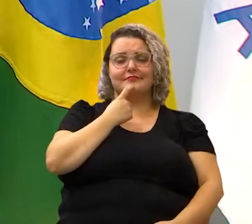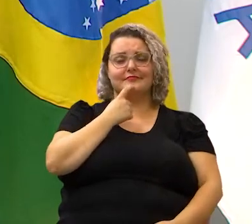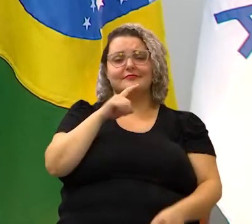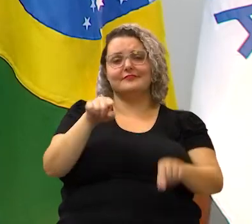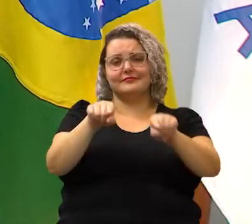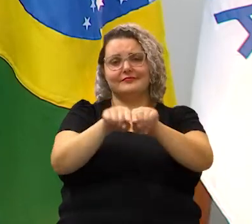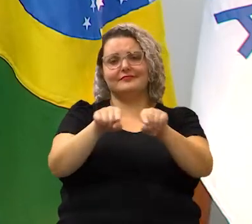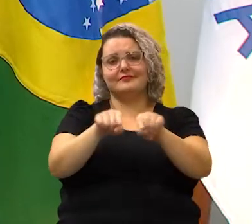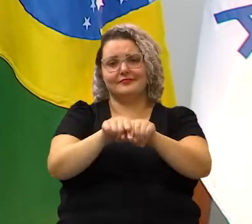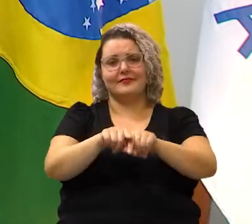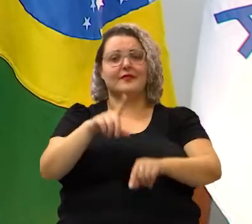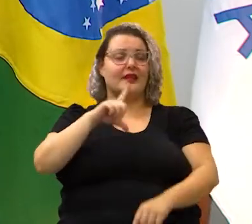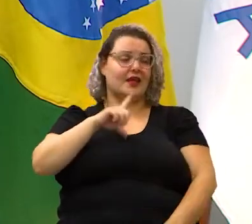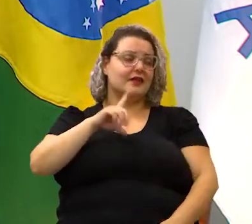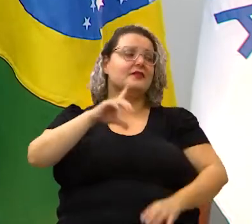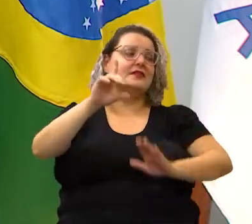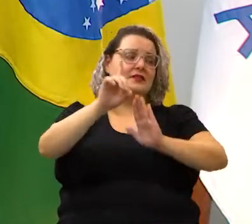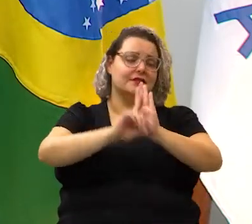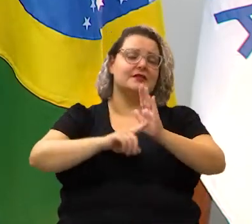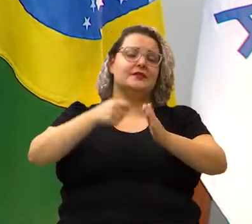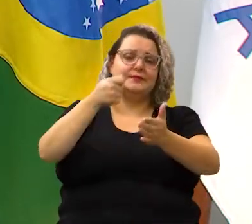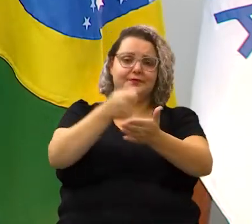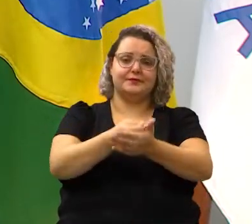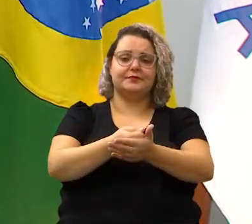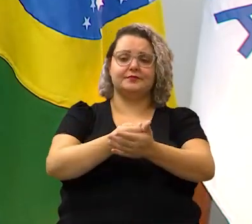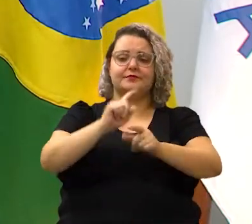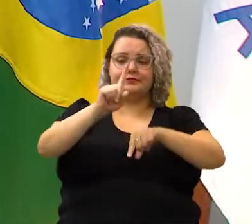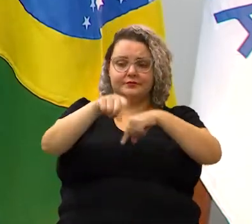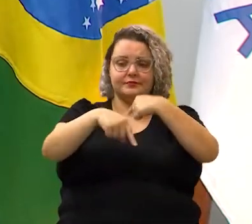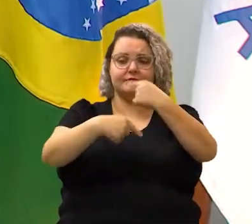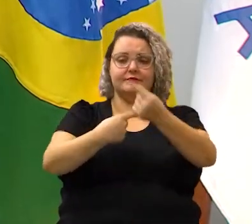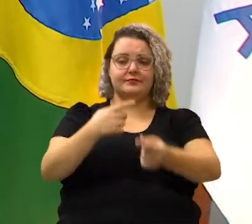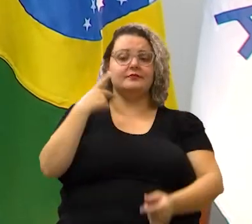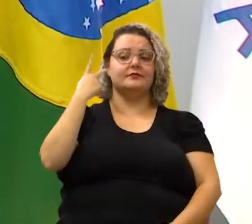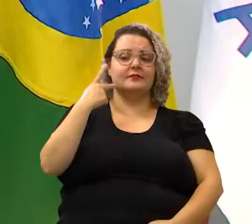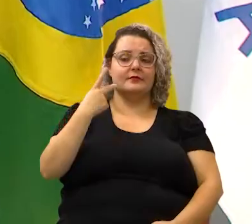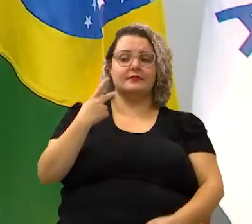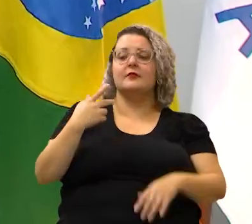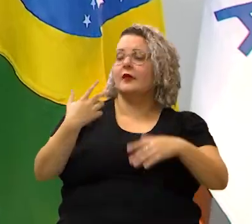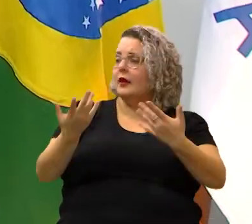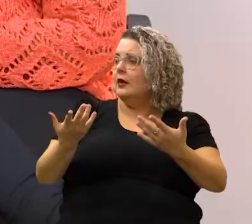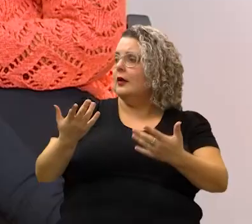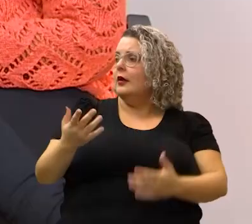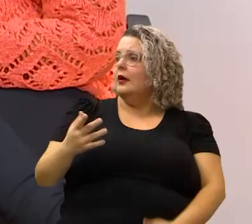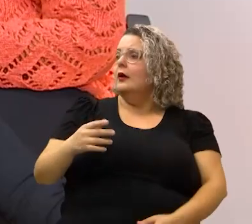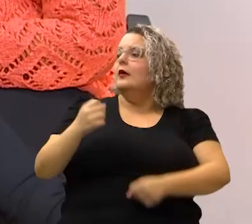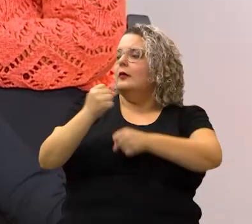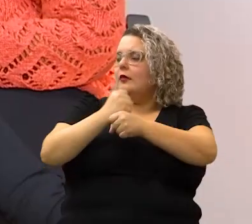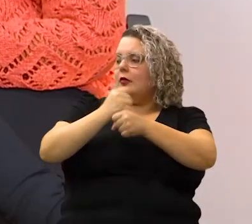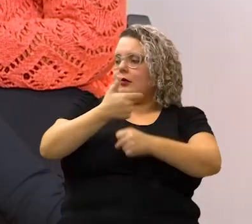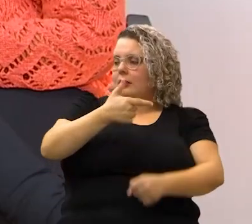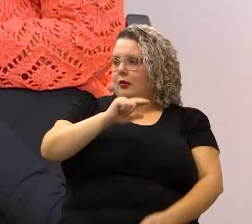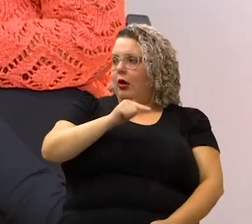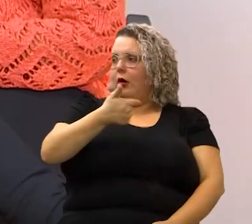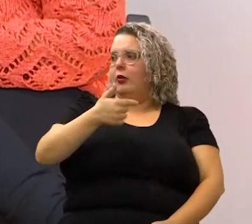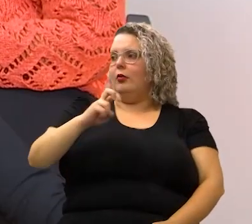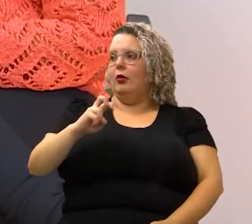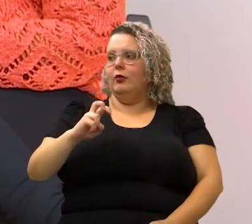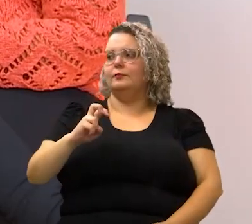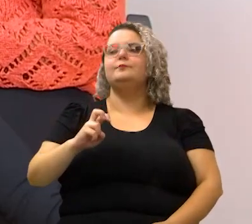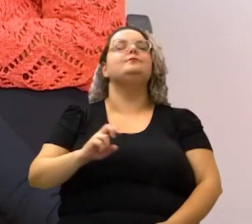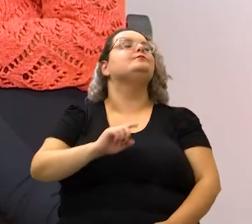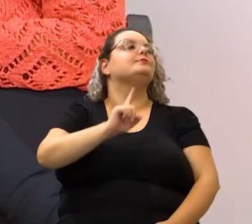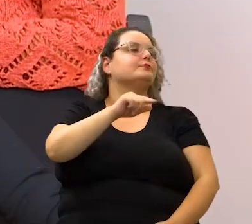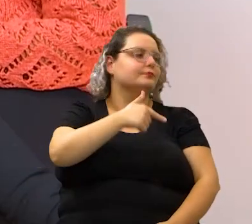Campinas também tivesse esse direito garantido para os próximos vereadores Ou seja a partir de 2025